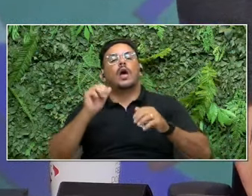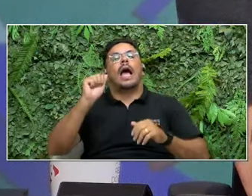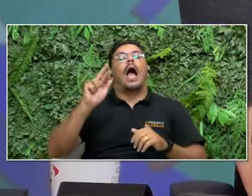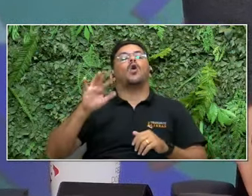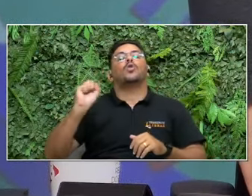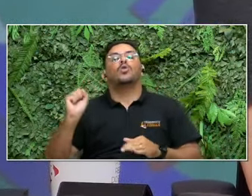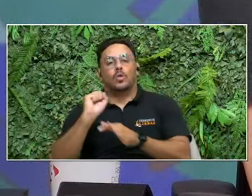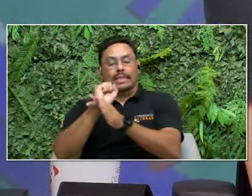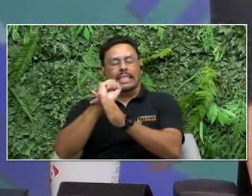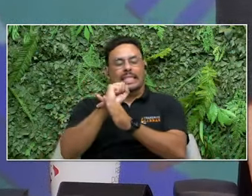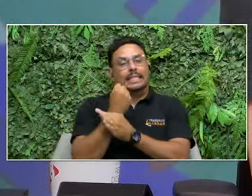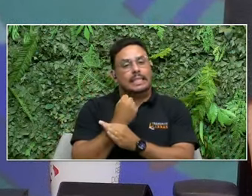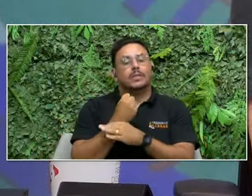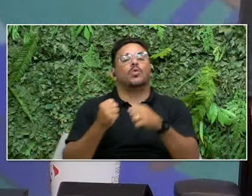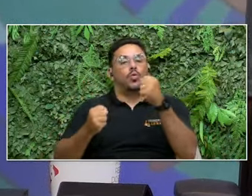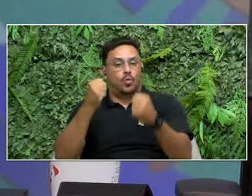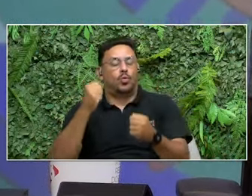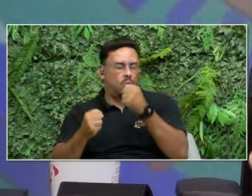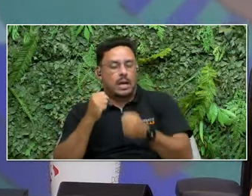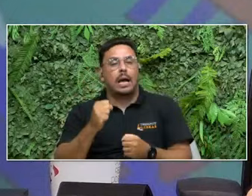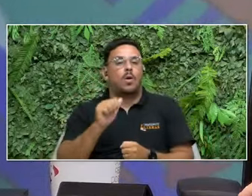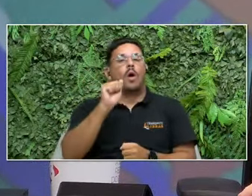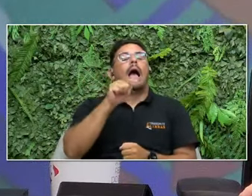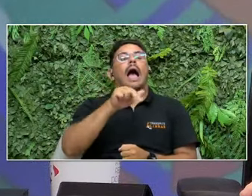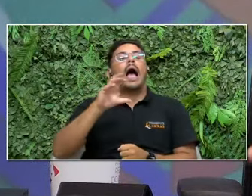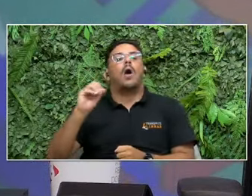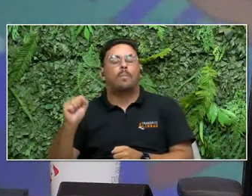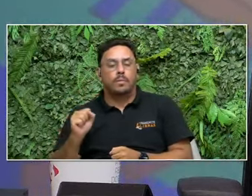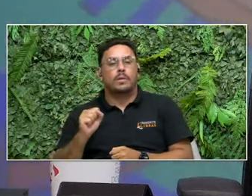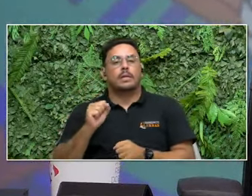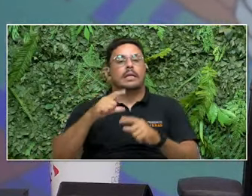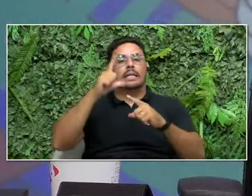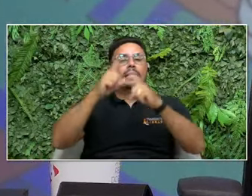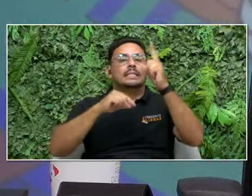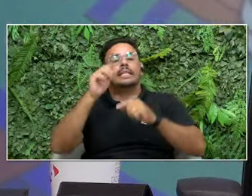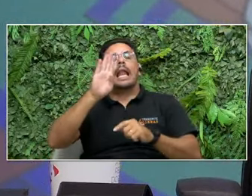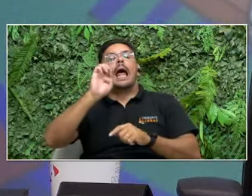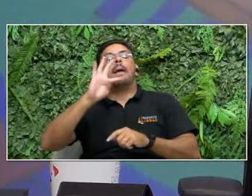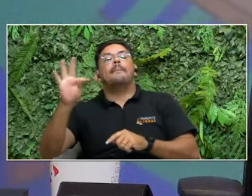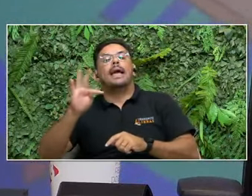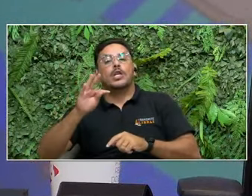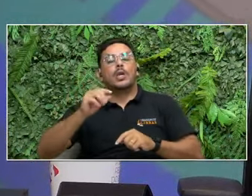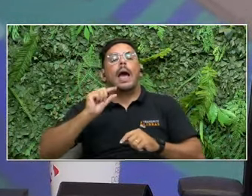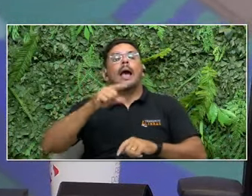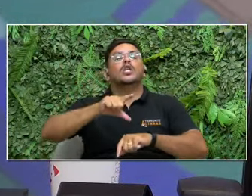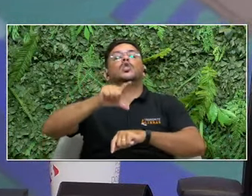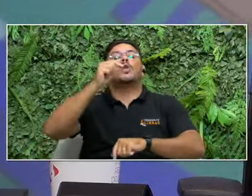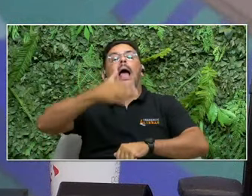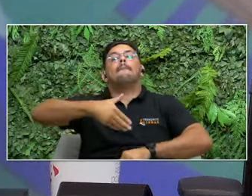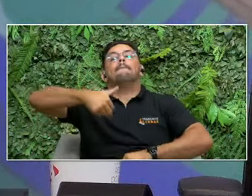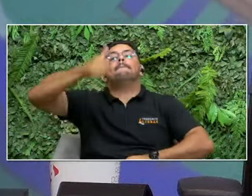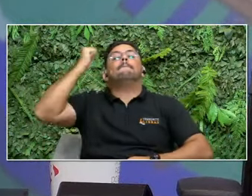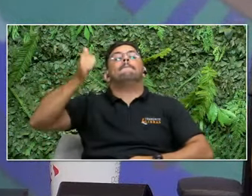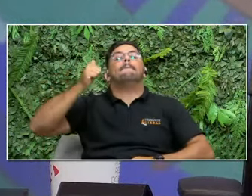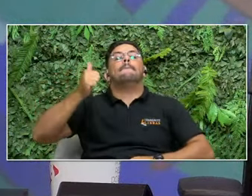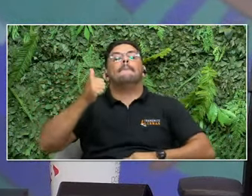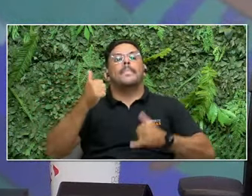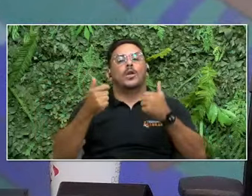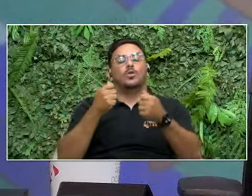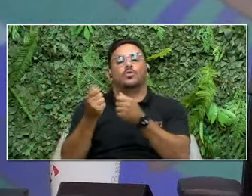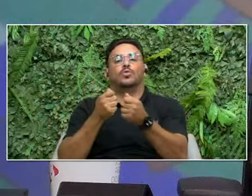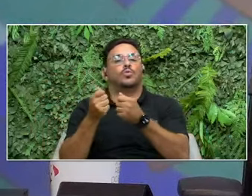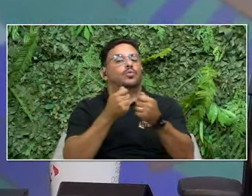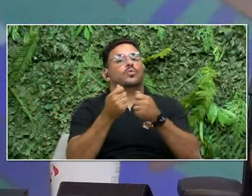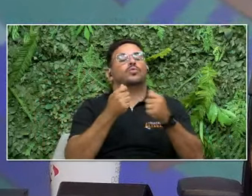proteção para você faça parte autotruck.org.br estrelabet eleita a melhor operadora de entretenimento esportivo do Brasil